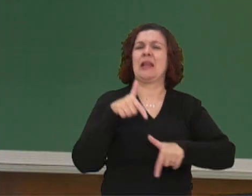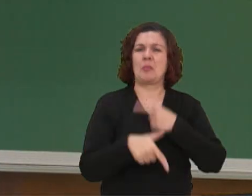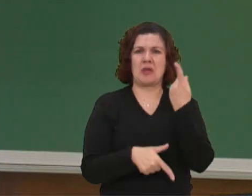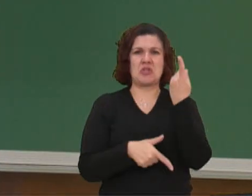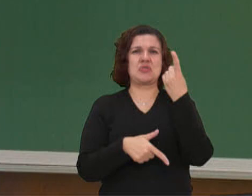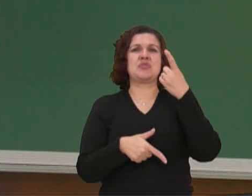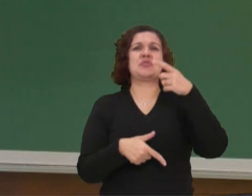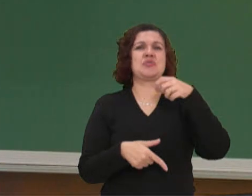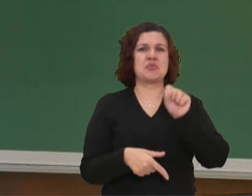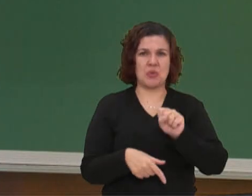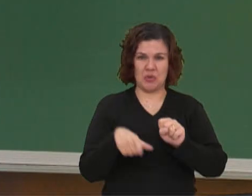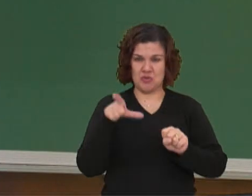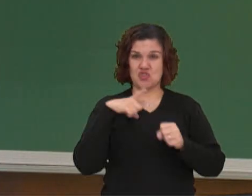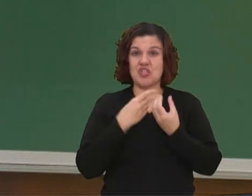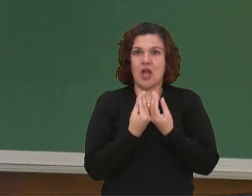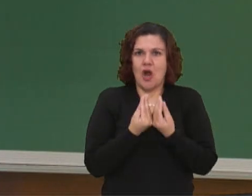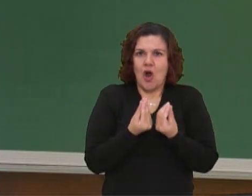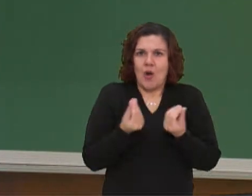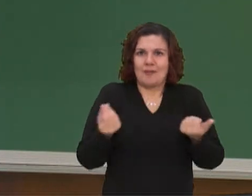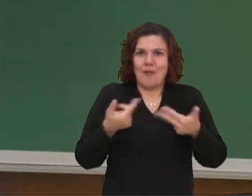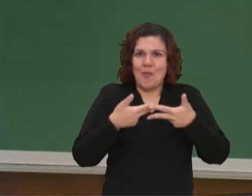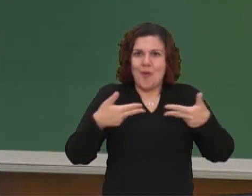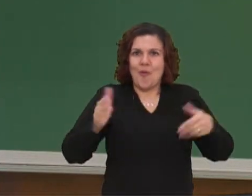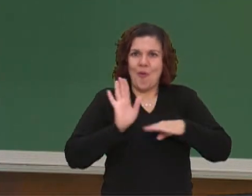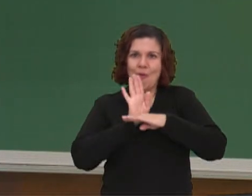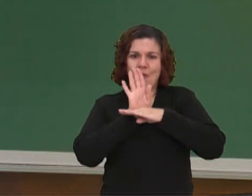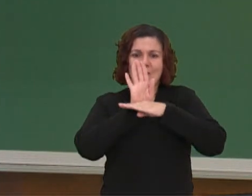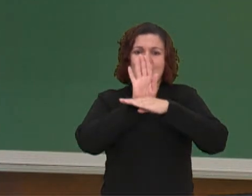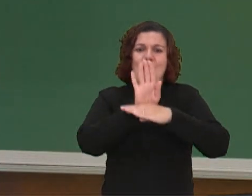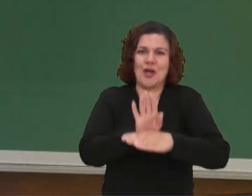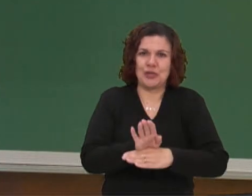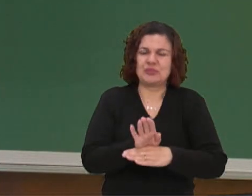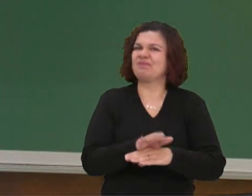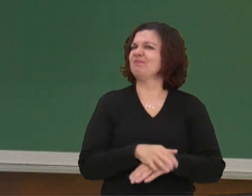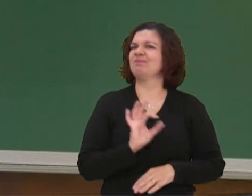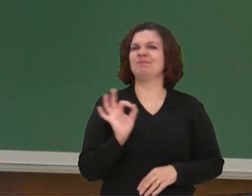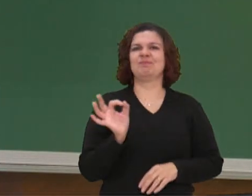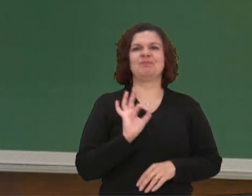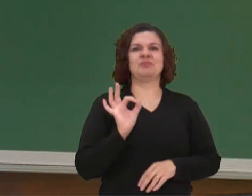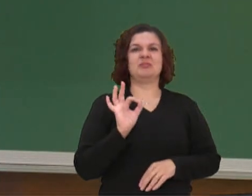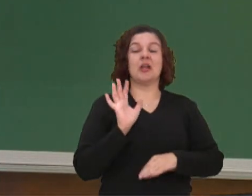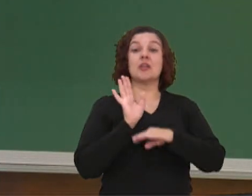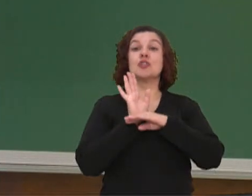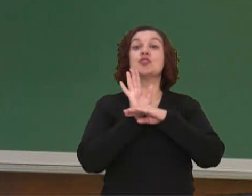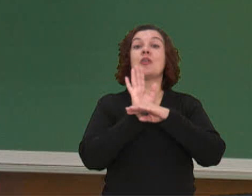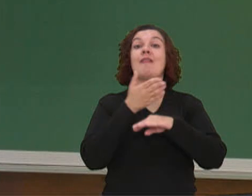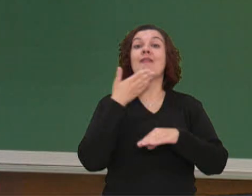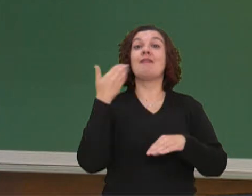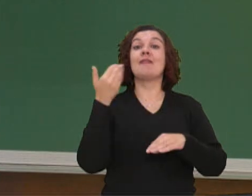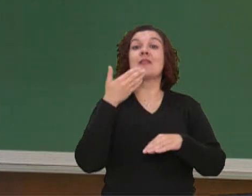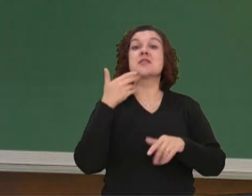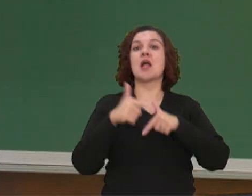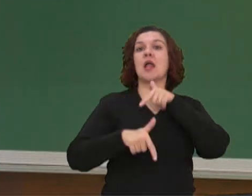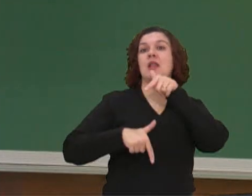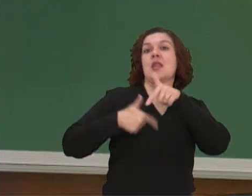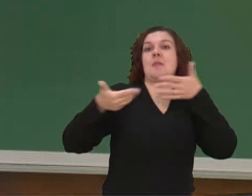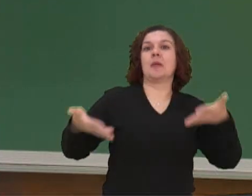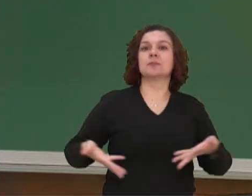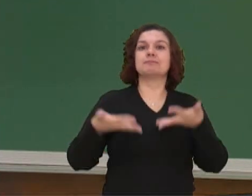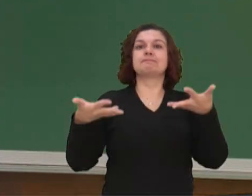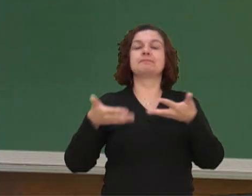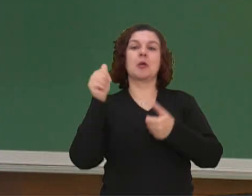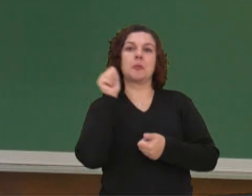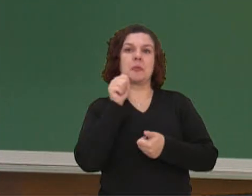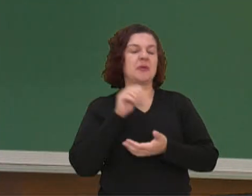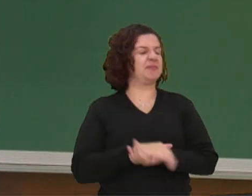nenhuma condição privilegiada ou benefício ou qualquer coisa que favorecesse o desenvolvimento do